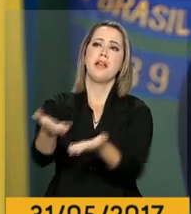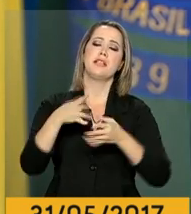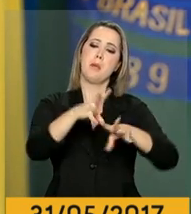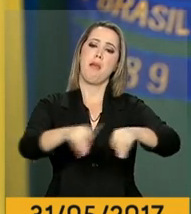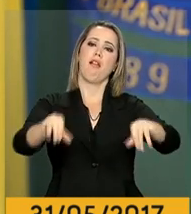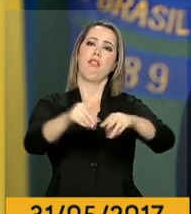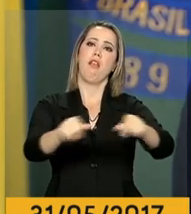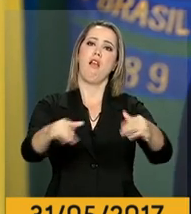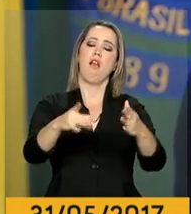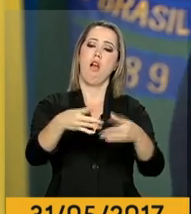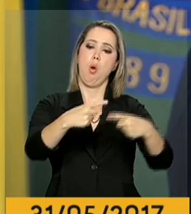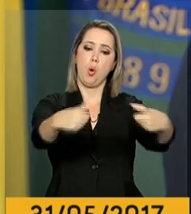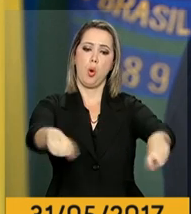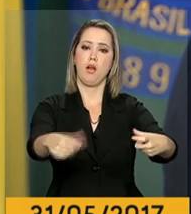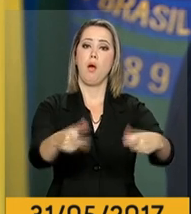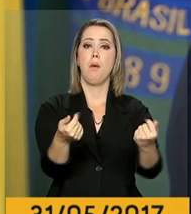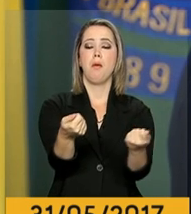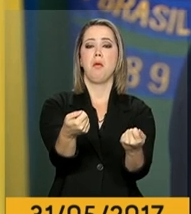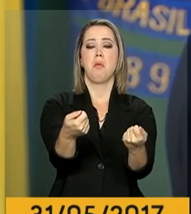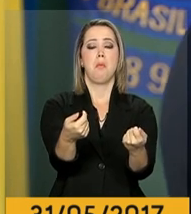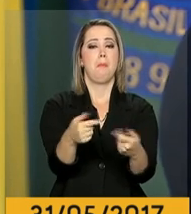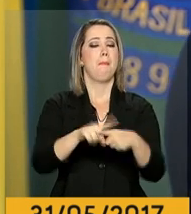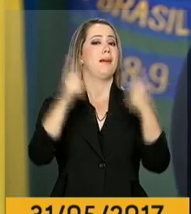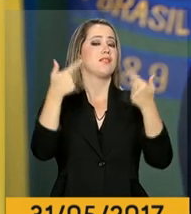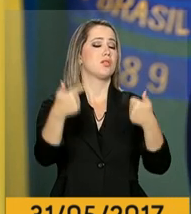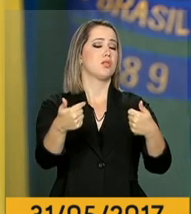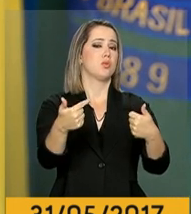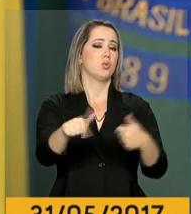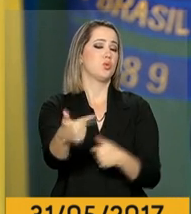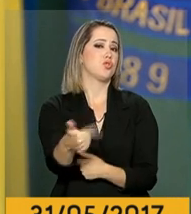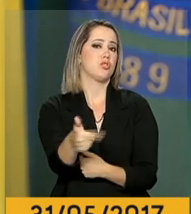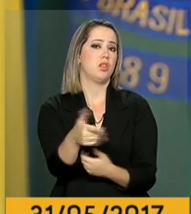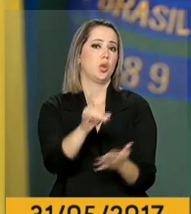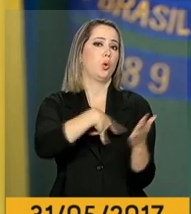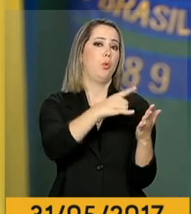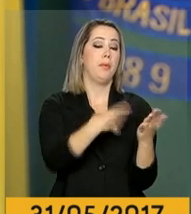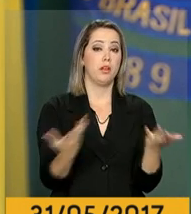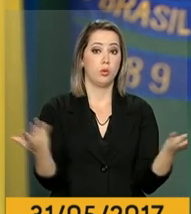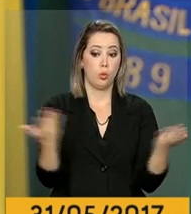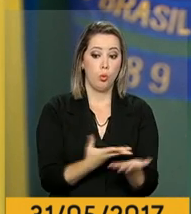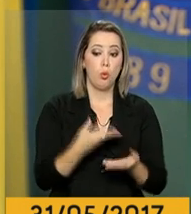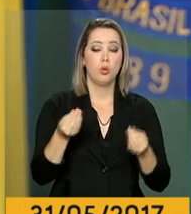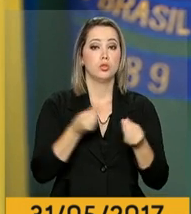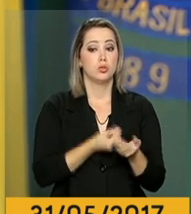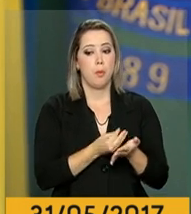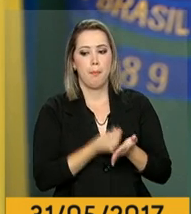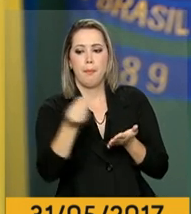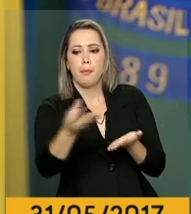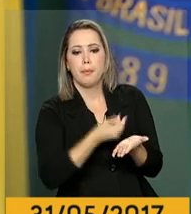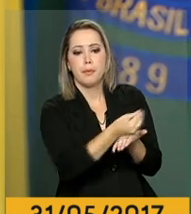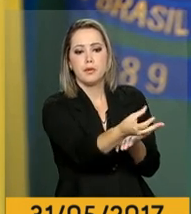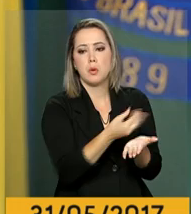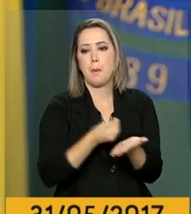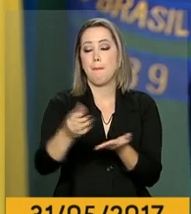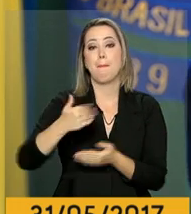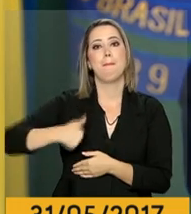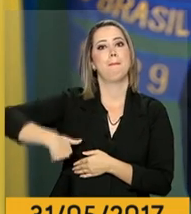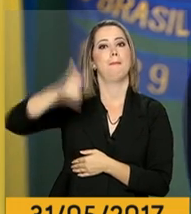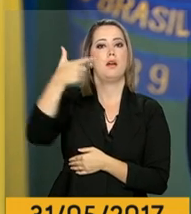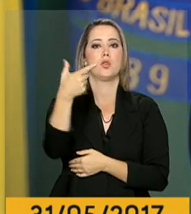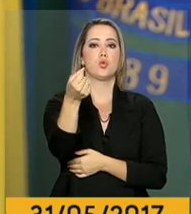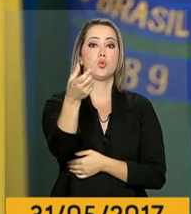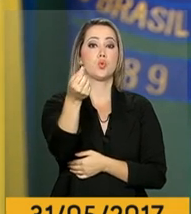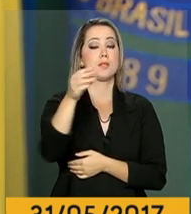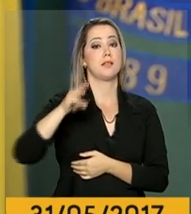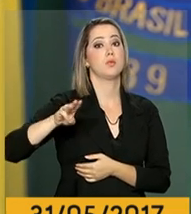terras, mas não ganhava o título de propriedade. E nós estamos entregando títulos de propriedade, já entregamos mais de 200 mil, neste